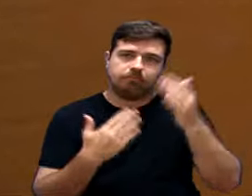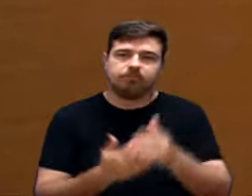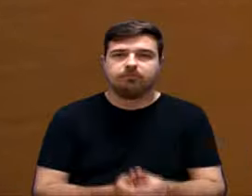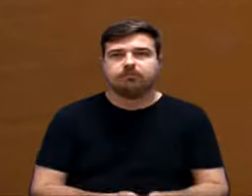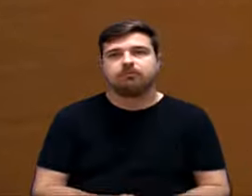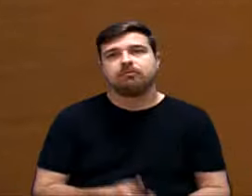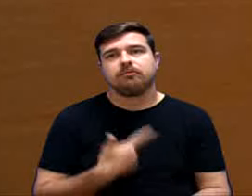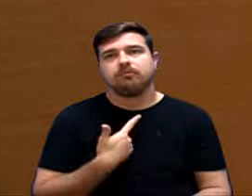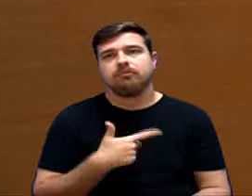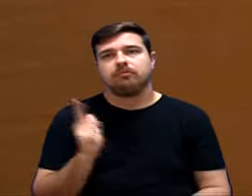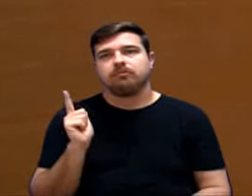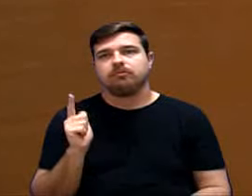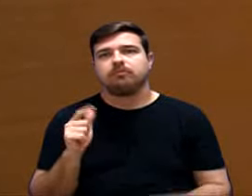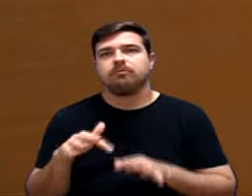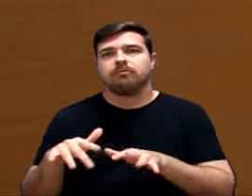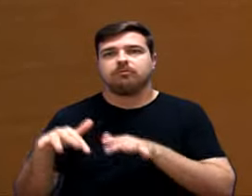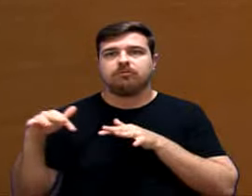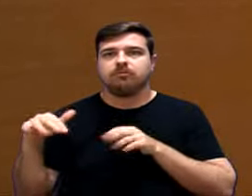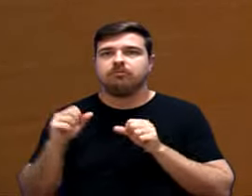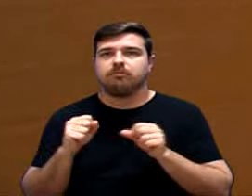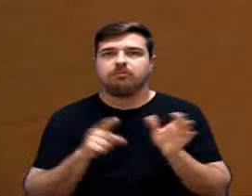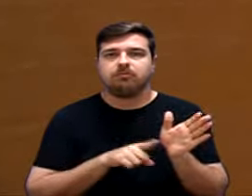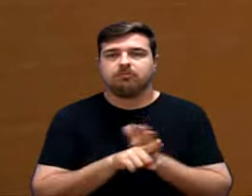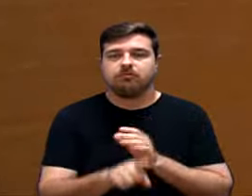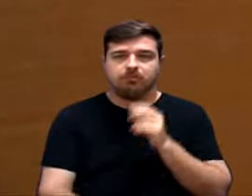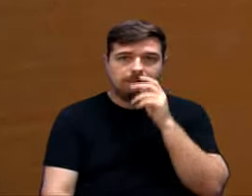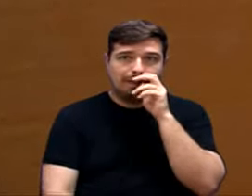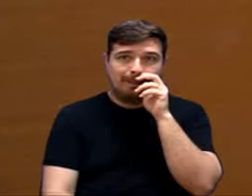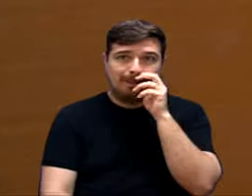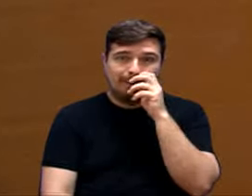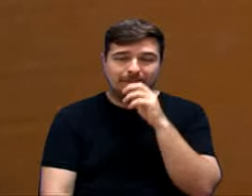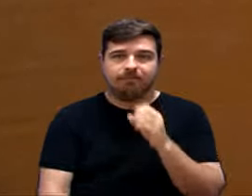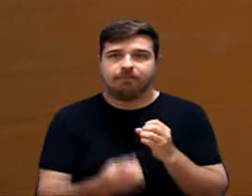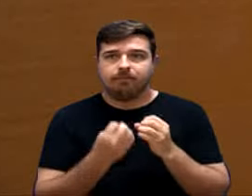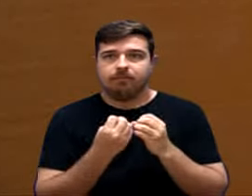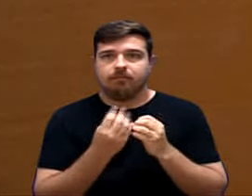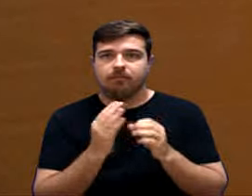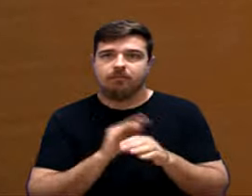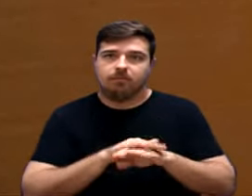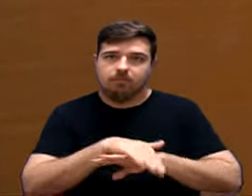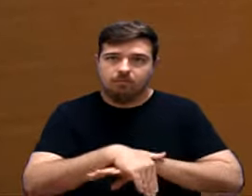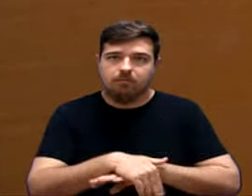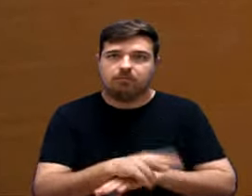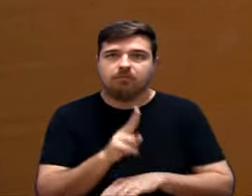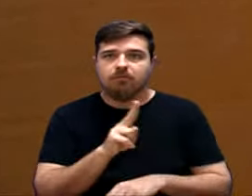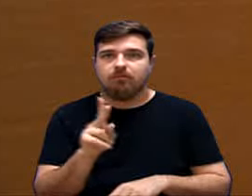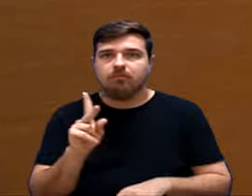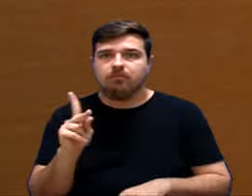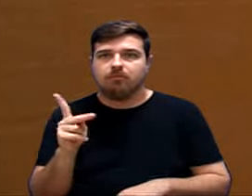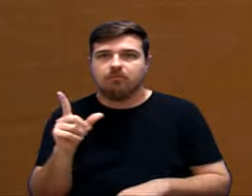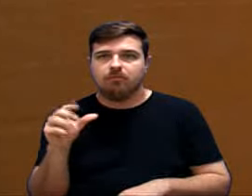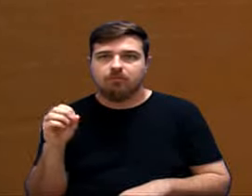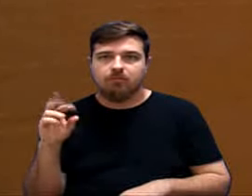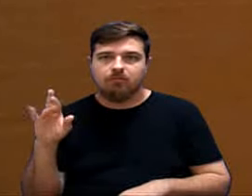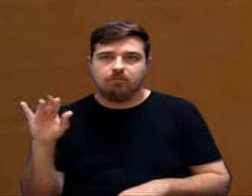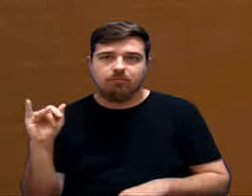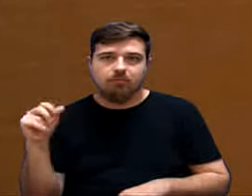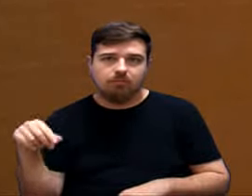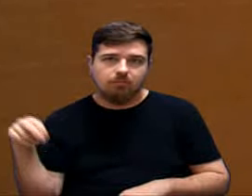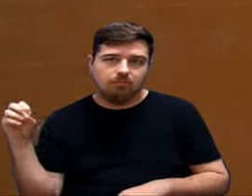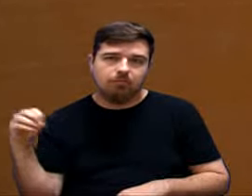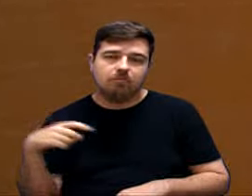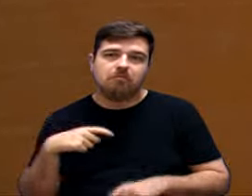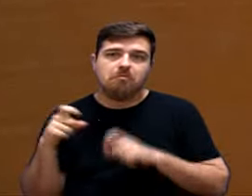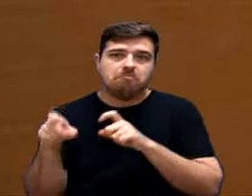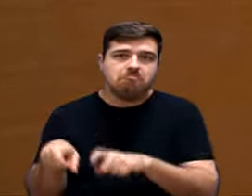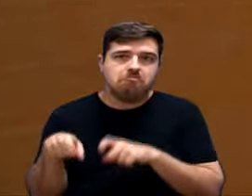próximo inscrito lá da plateia por favor Boa noite a todos meu nome é Floriano eu sou produtor rural na região de brigadeiro